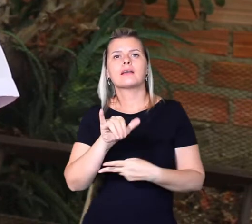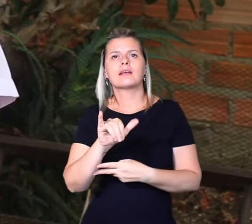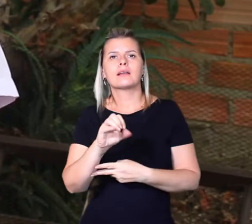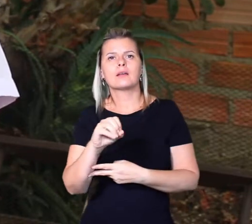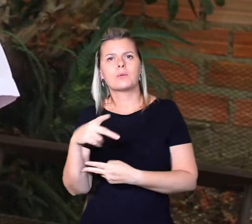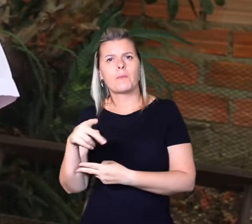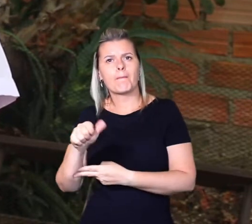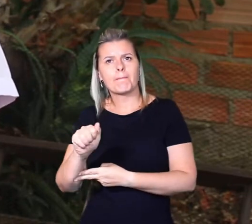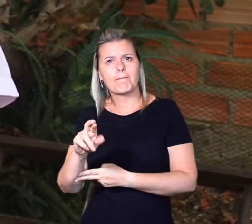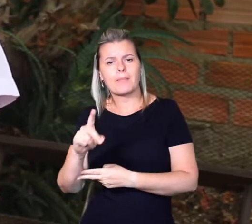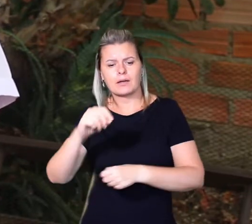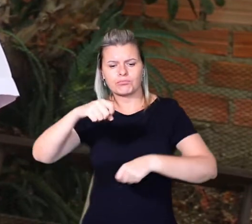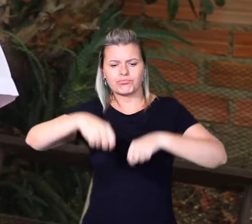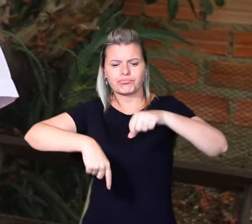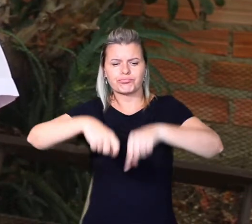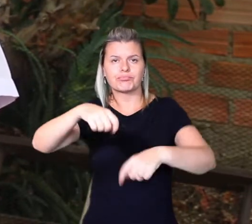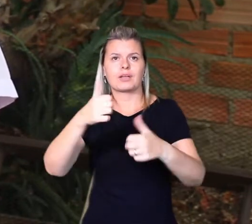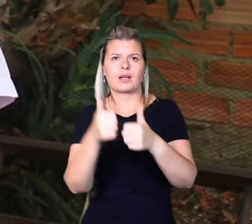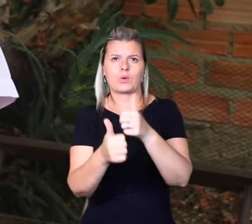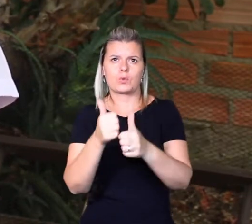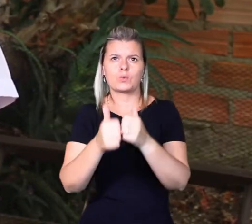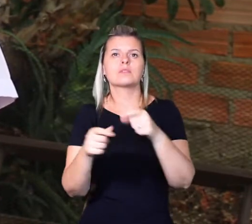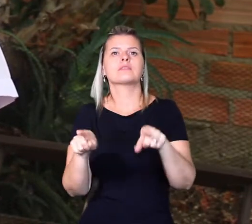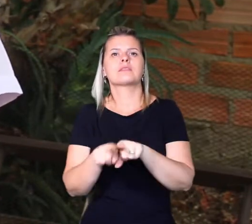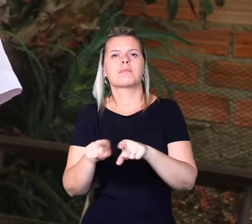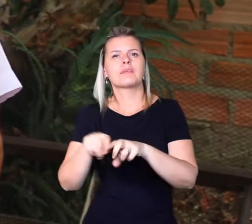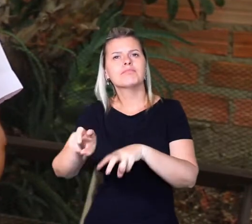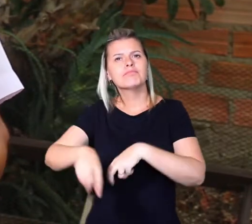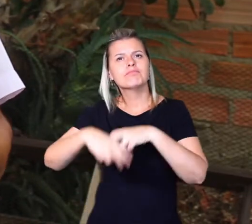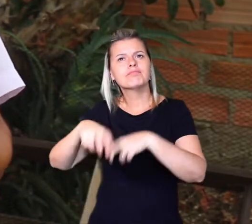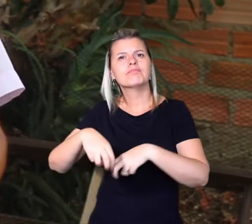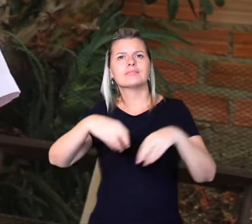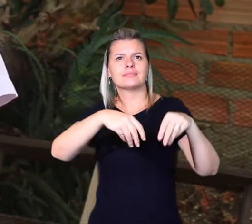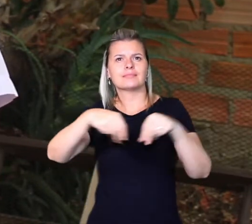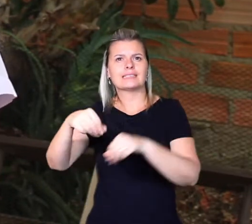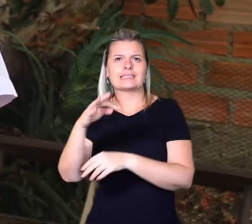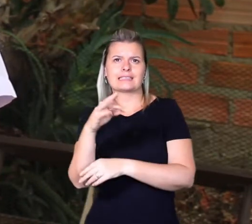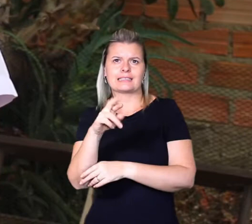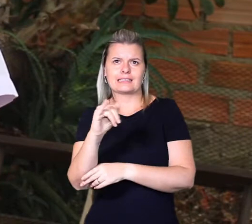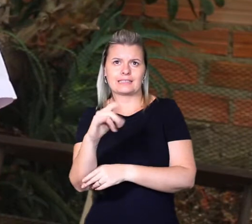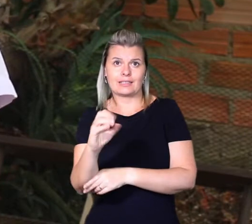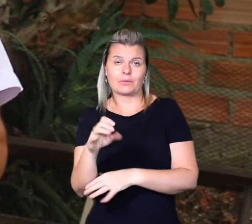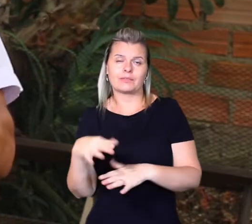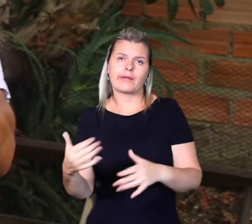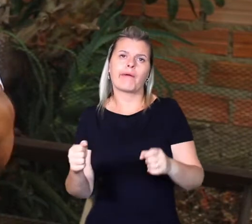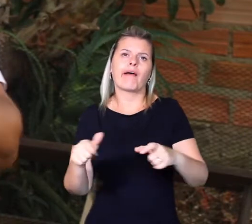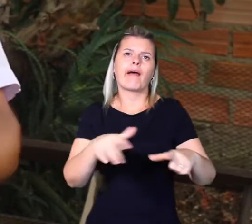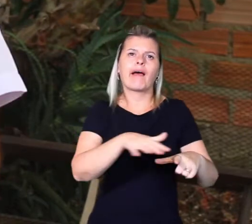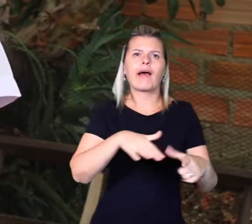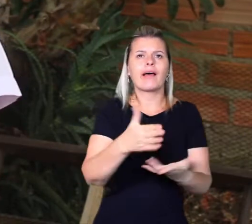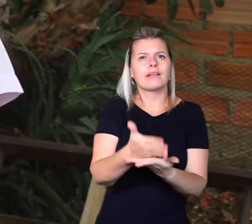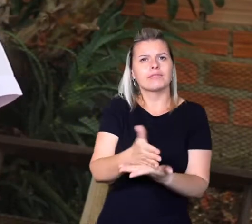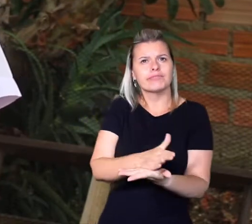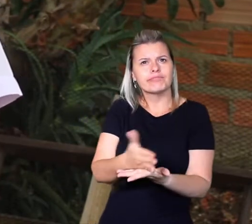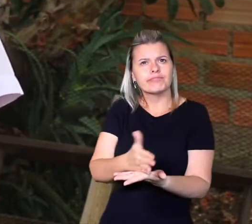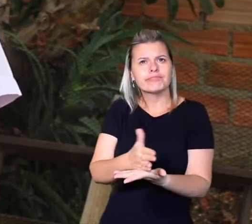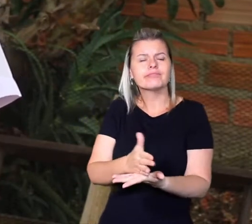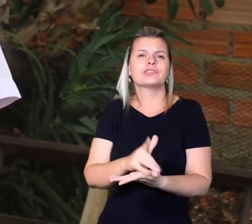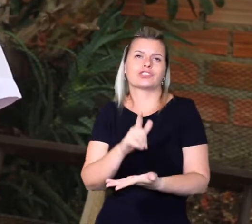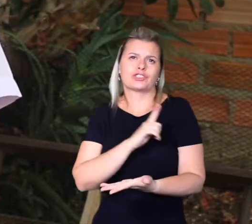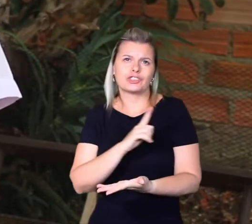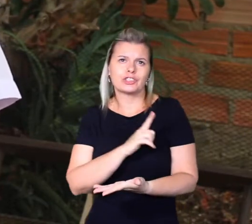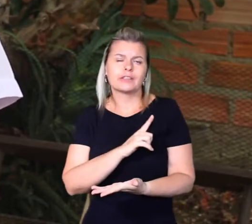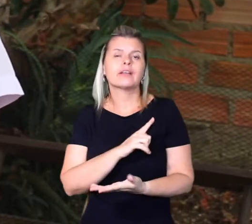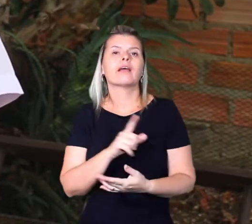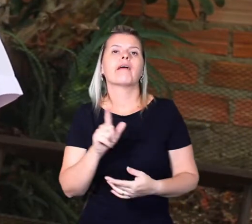de arroz e lavoura de trigo também, que dá essa ocupação. As áreas fronteiriças, obviamente, que com as questões